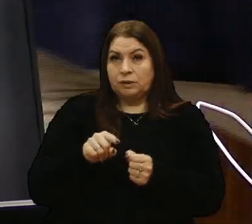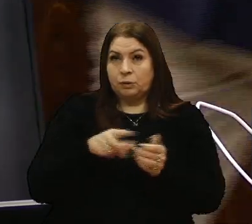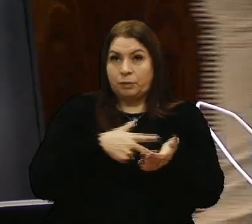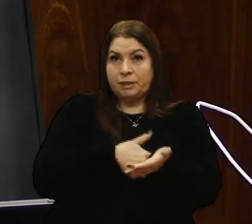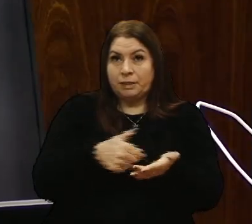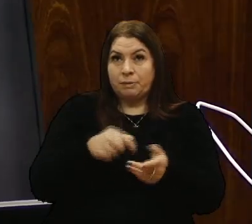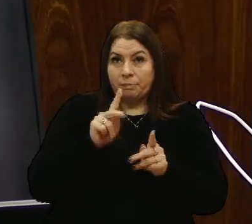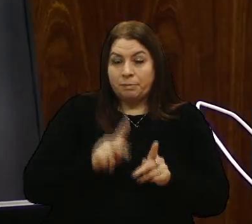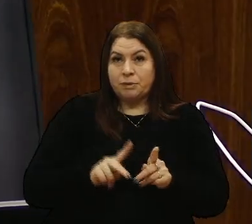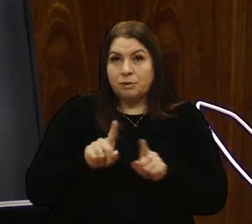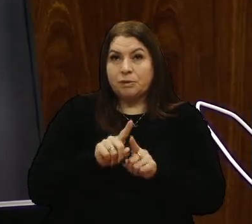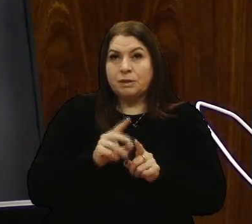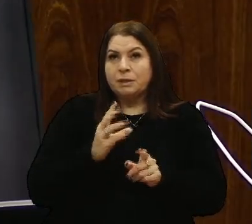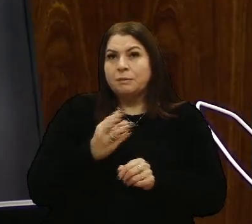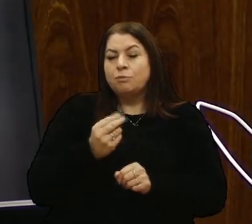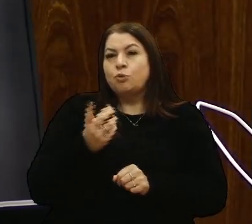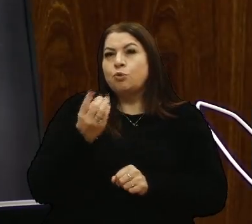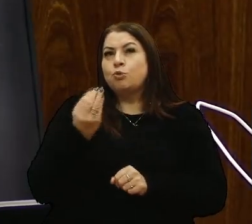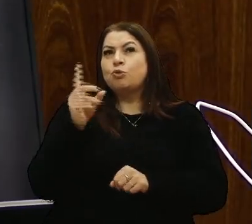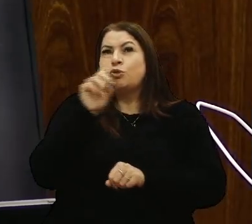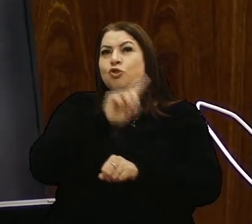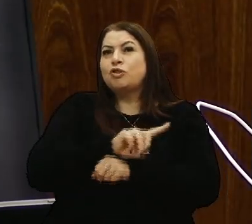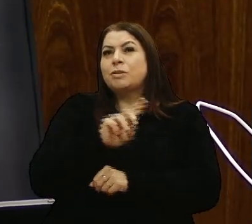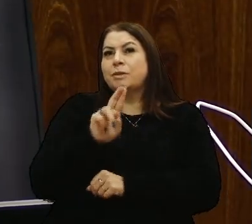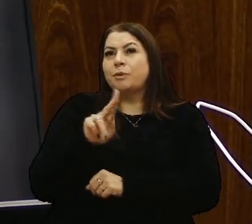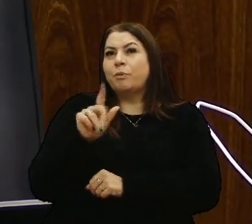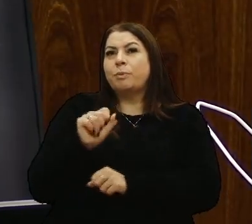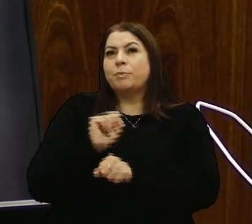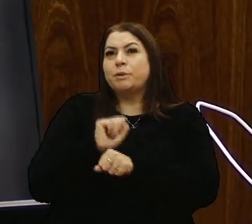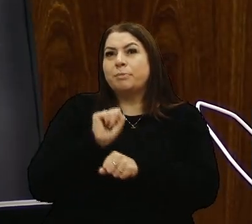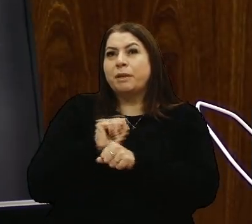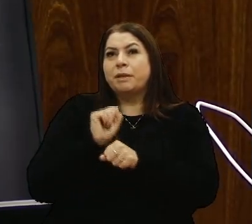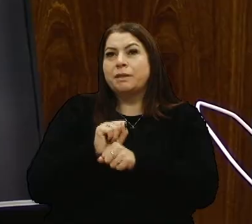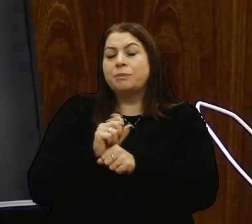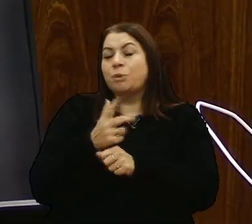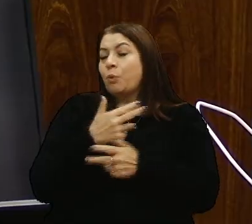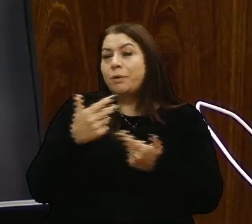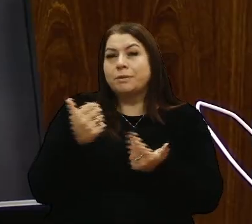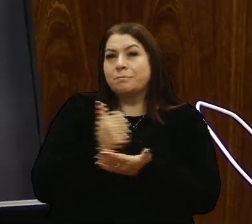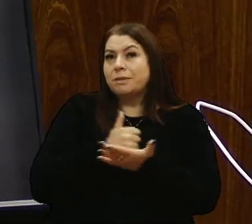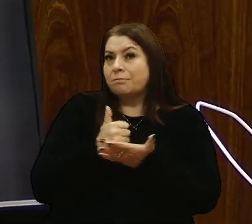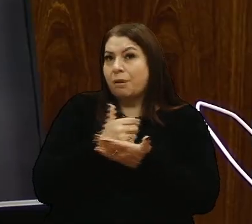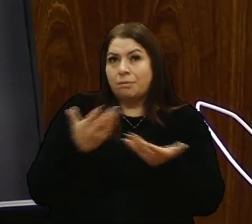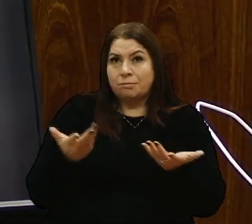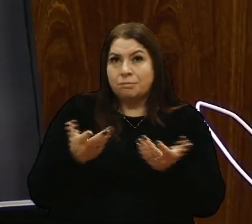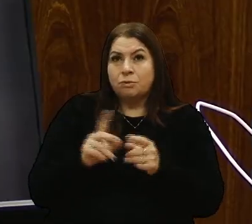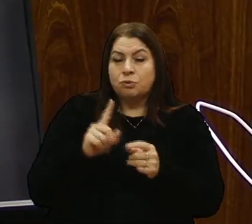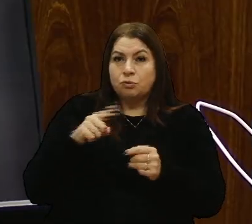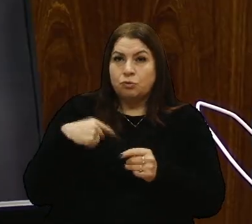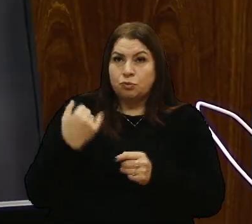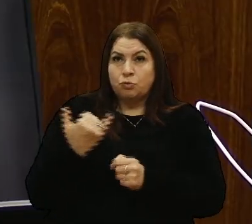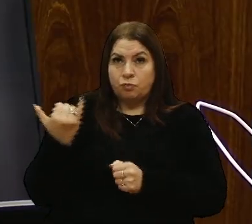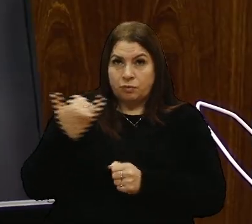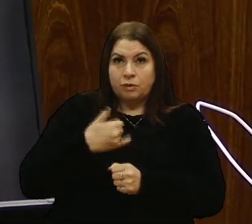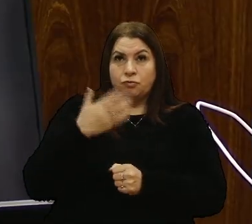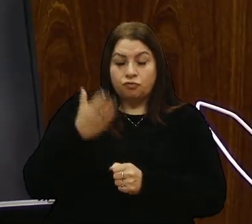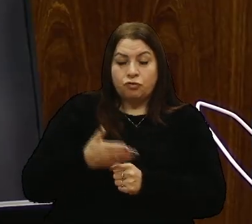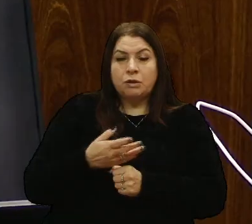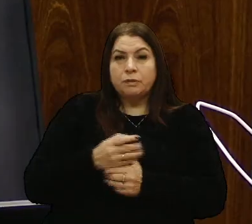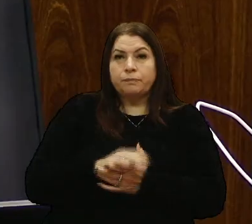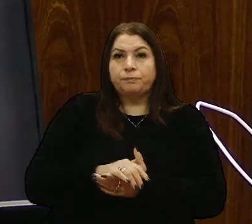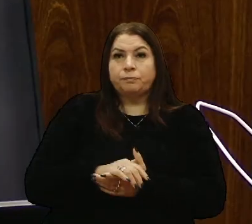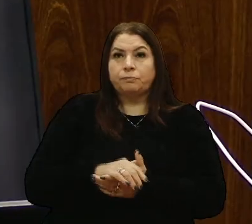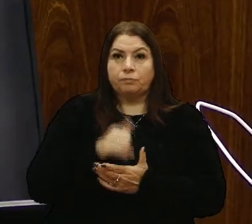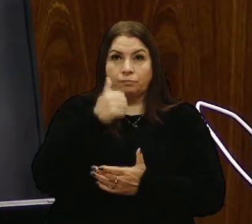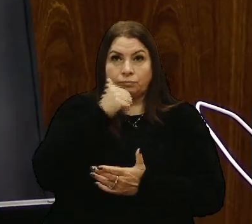de pessoas que têm que ficar tantos dias nas UPAs aguardando por algo tão básico. Chegou até nós já o relato de